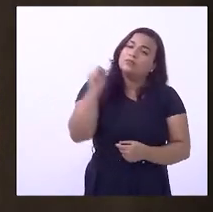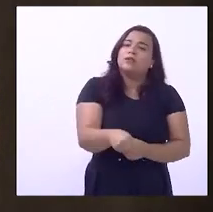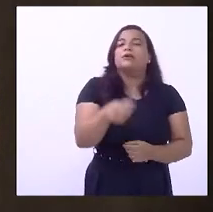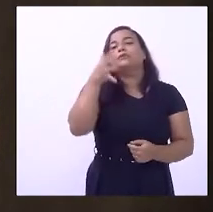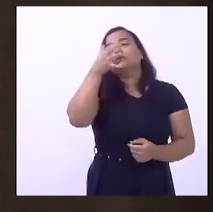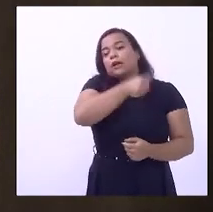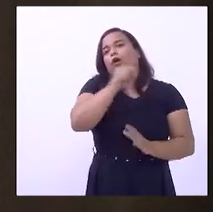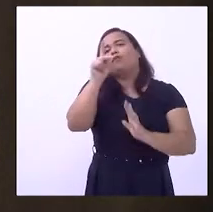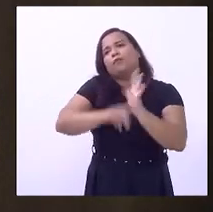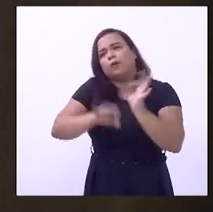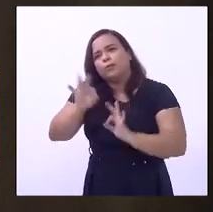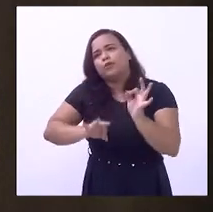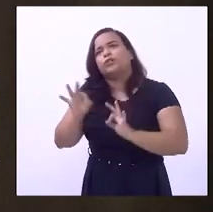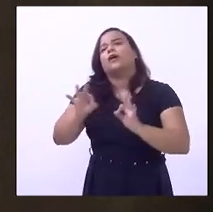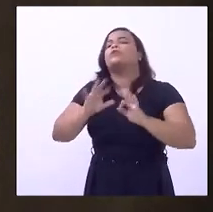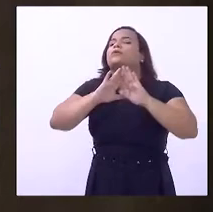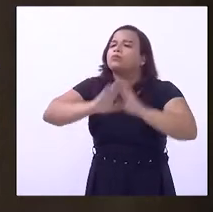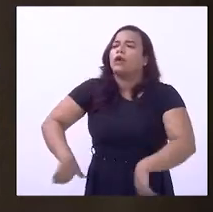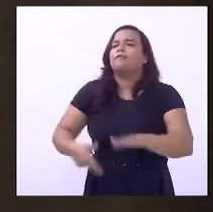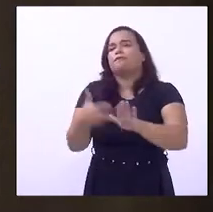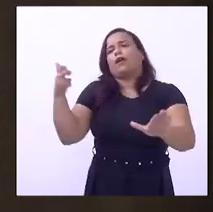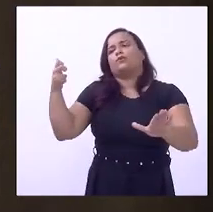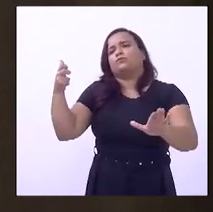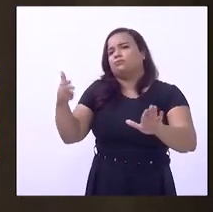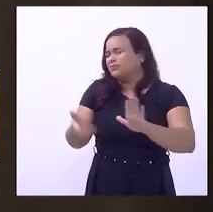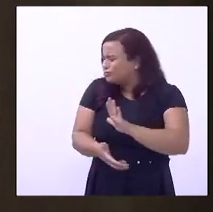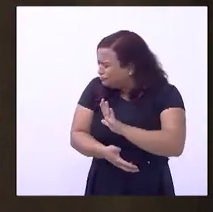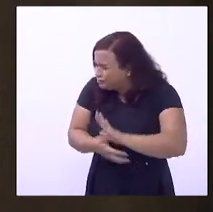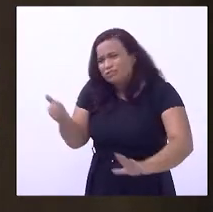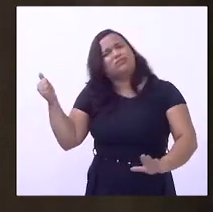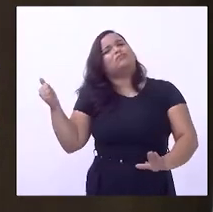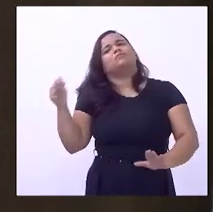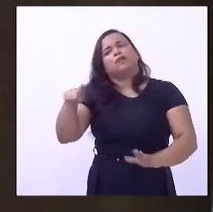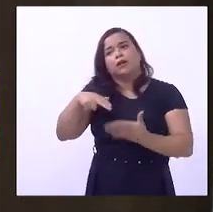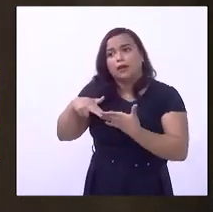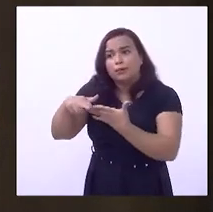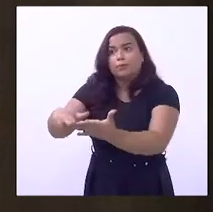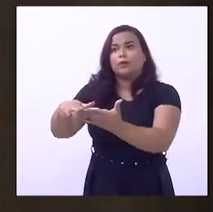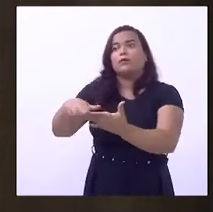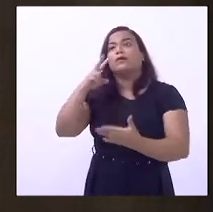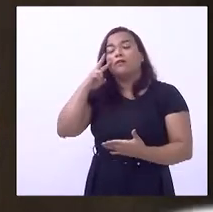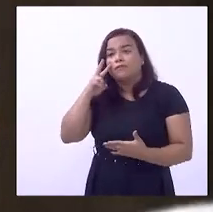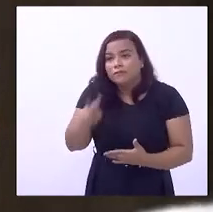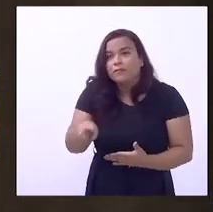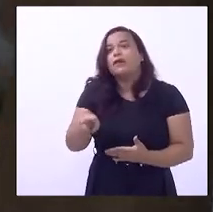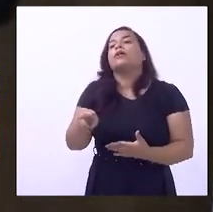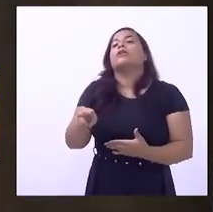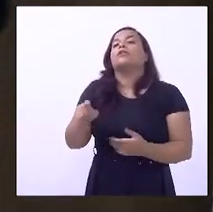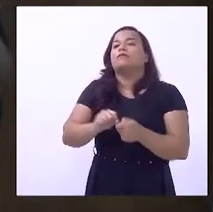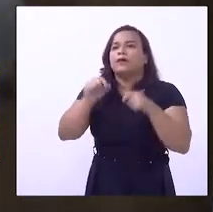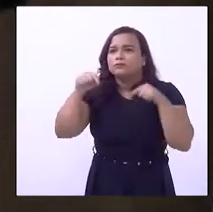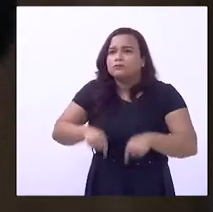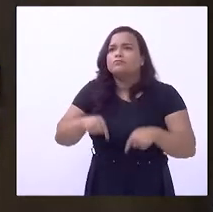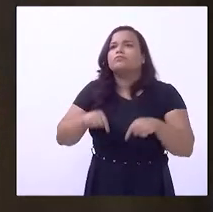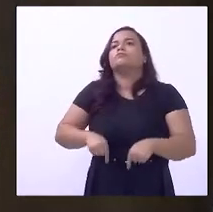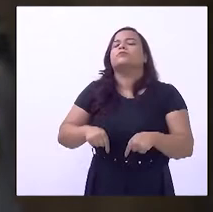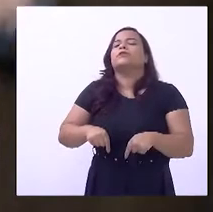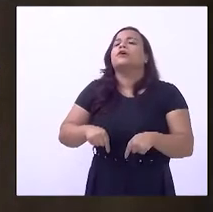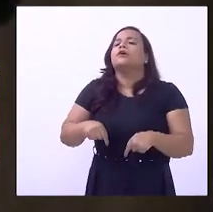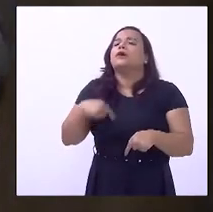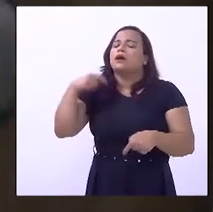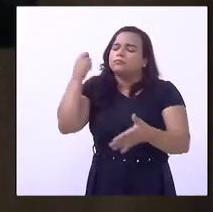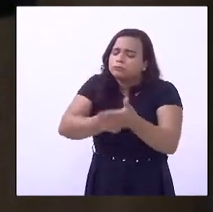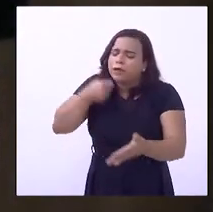salvar o projeto, para derrubar o veto. E esse é o encaminhamento que faço nesse momento, presidente. Vamos encaminhar em defesa